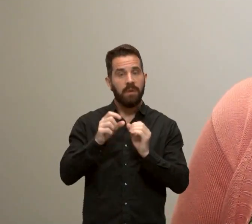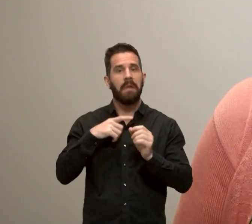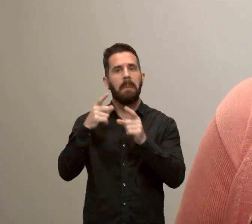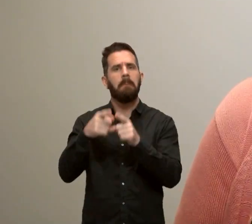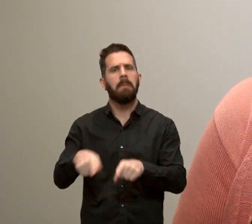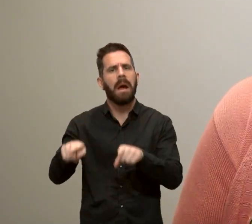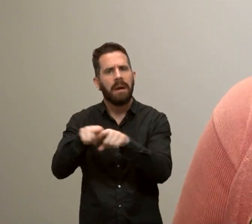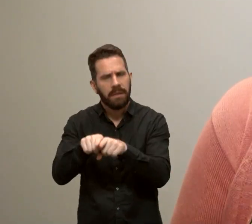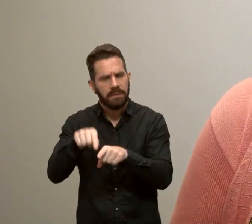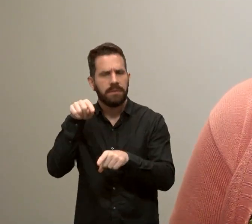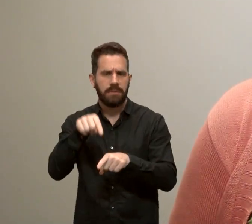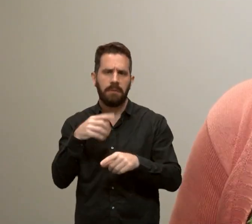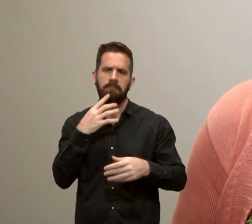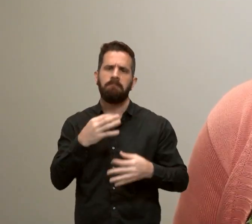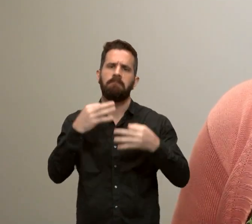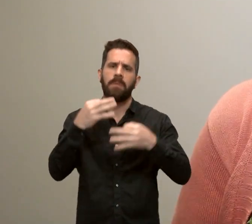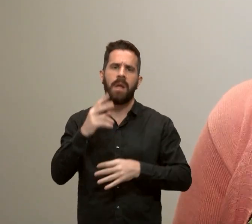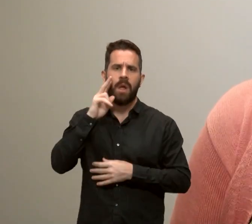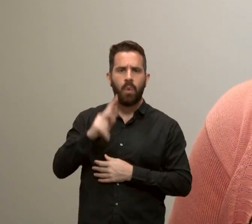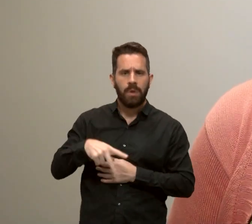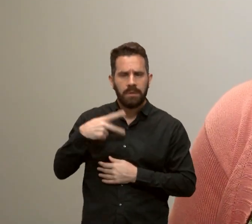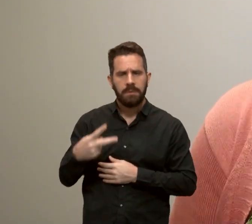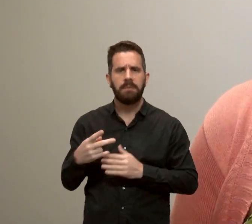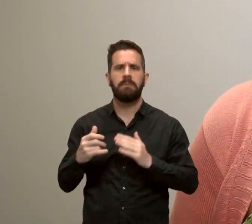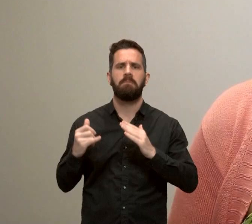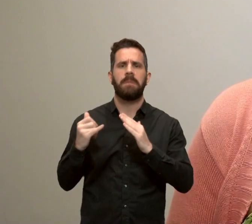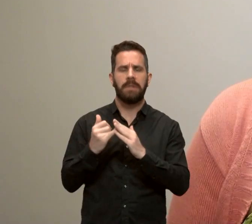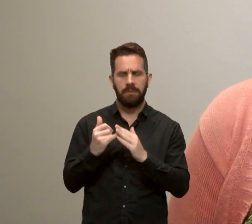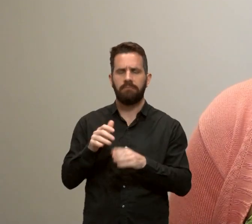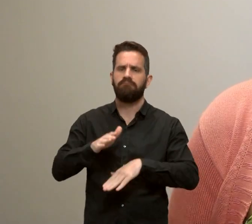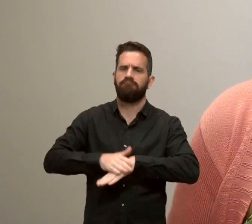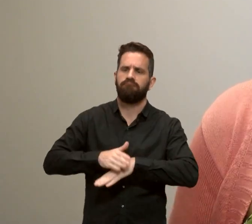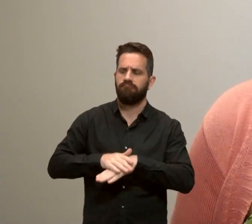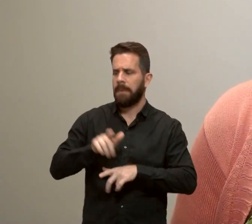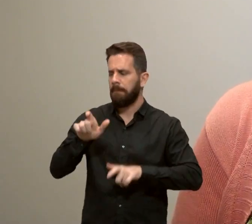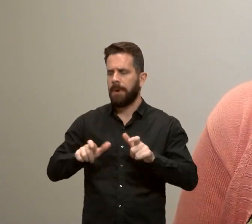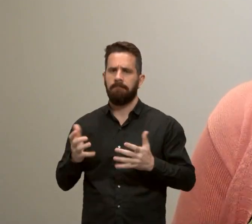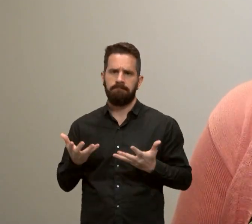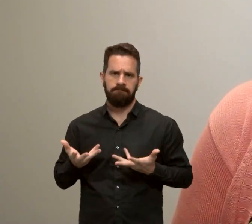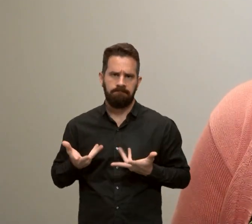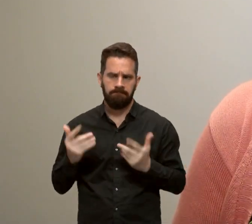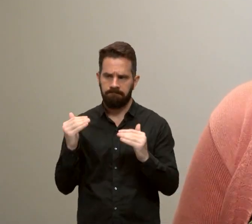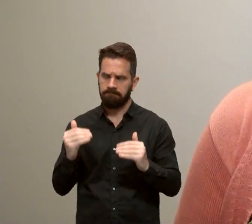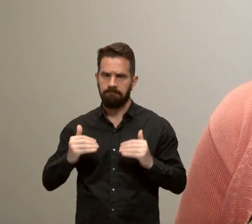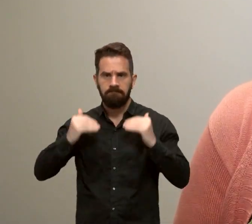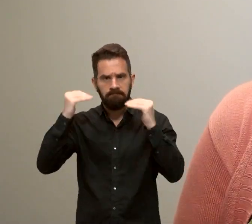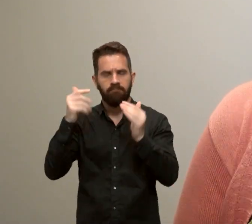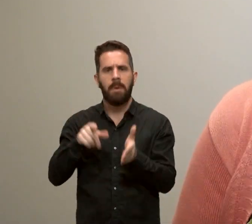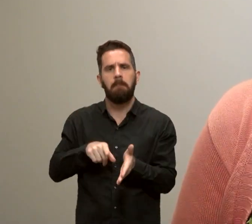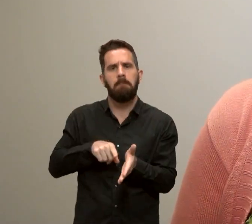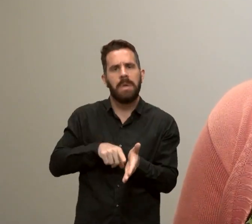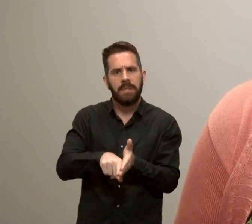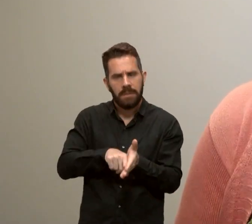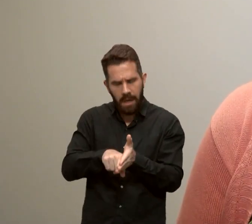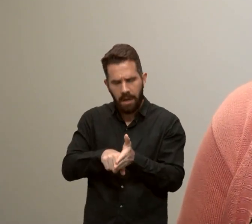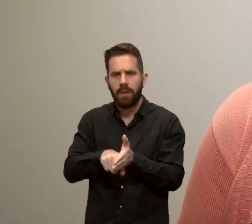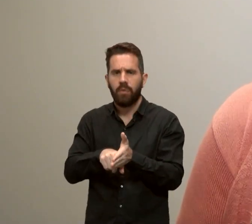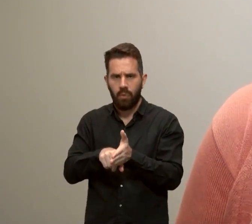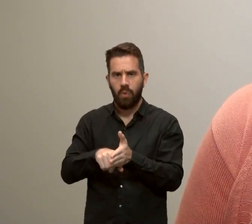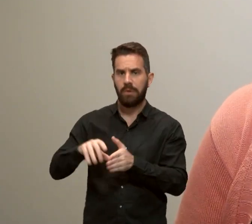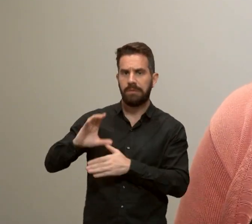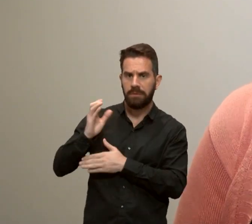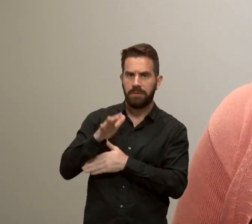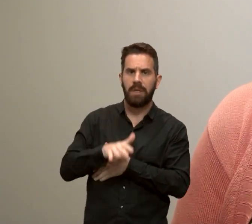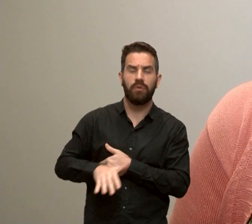uma instituição reconhecida, como pesquisadora, com seus talentos, seus cientistas, né, pesquisadores, para